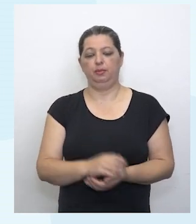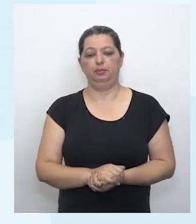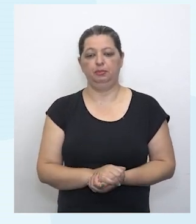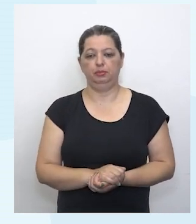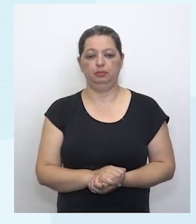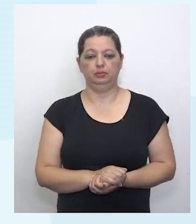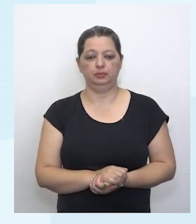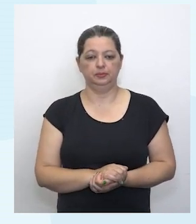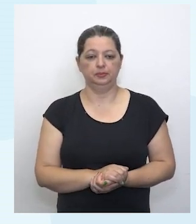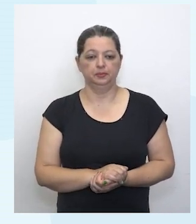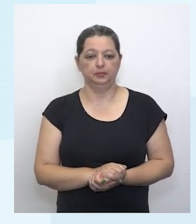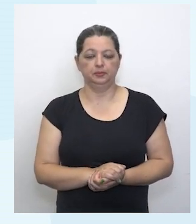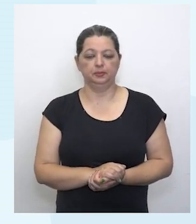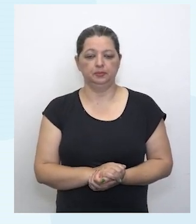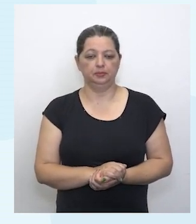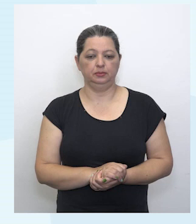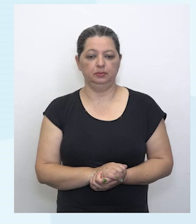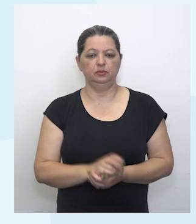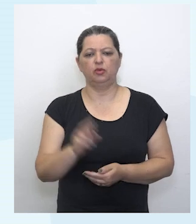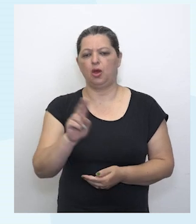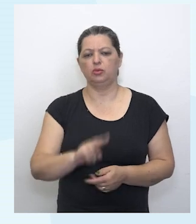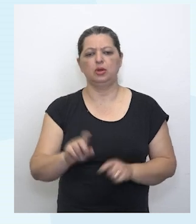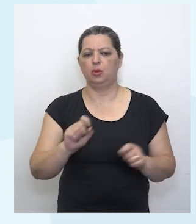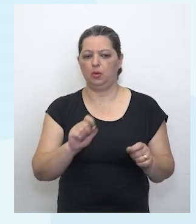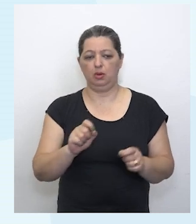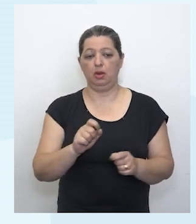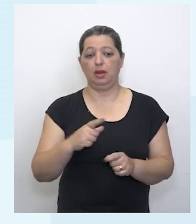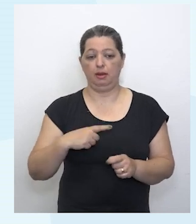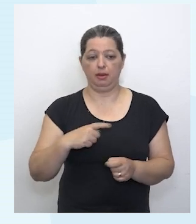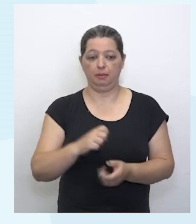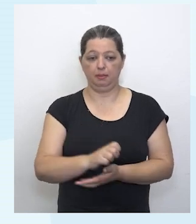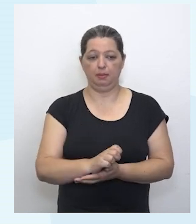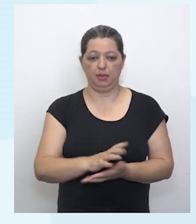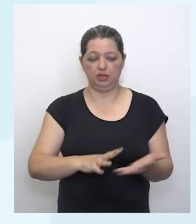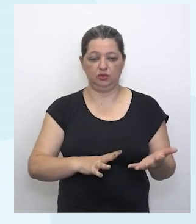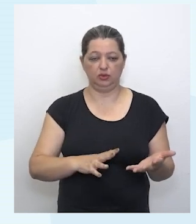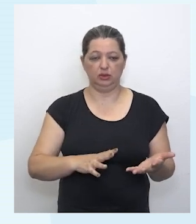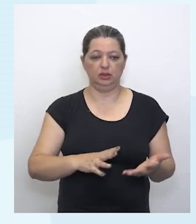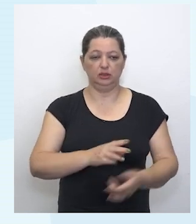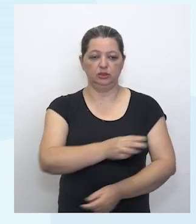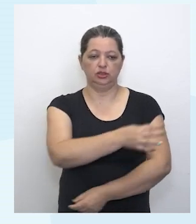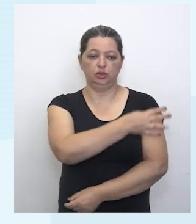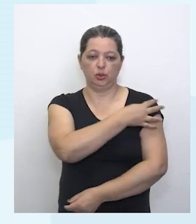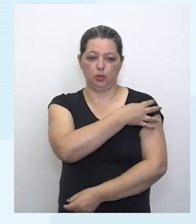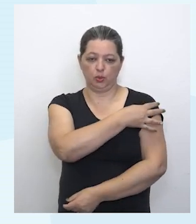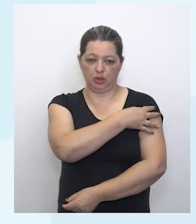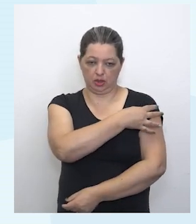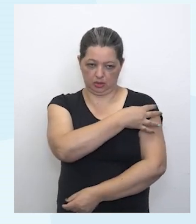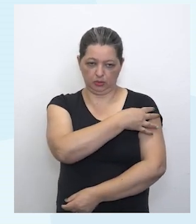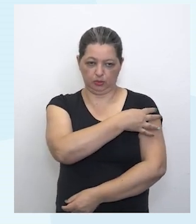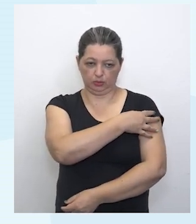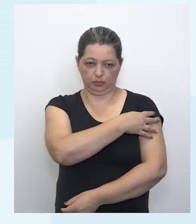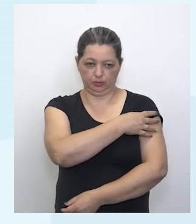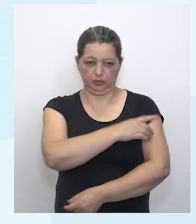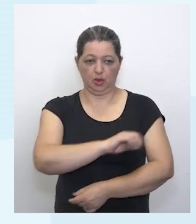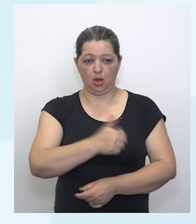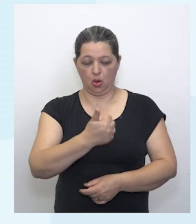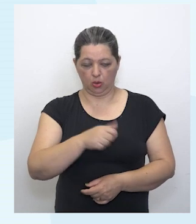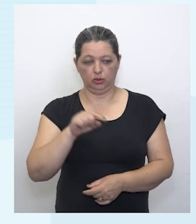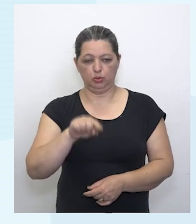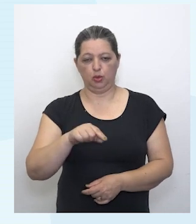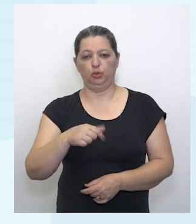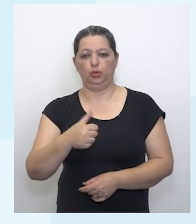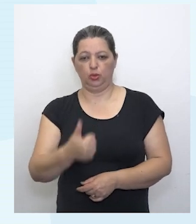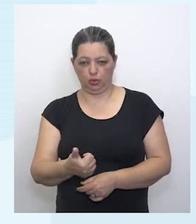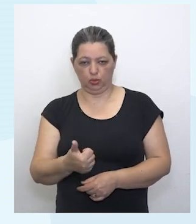Então, nessa atividade, que é do 4º ano, que é a atividade 11.1, sequência 1 e 2 do caderno